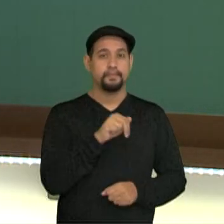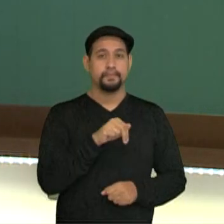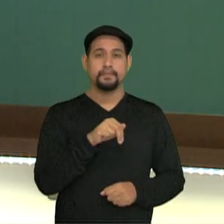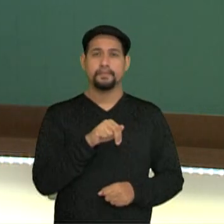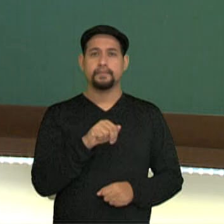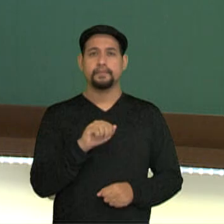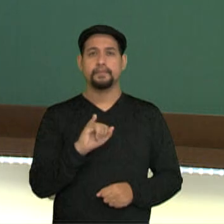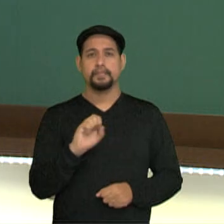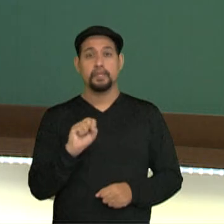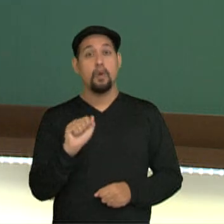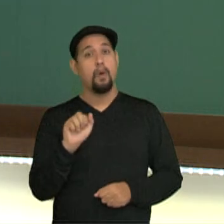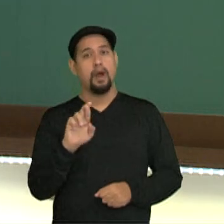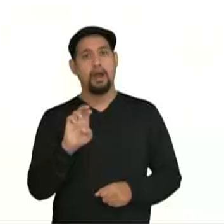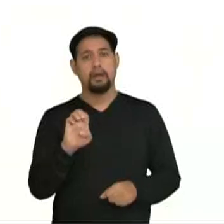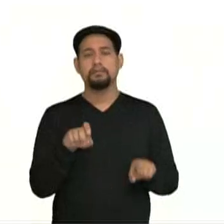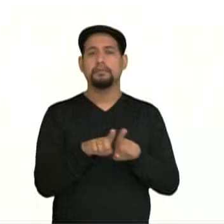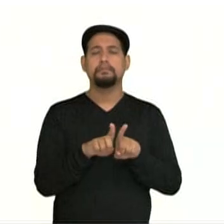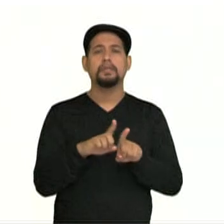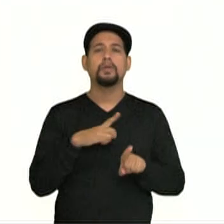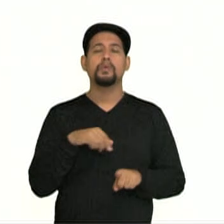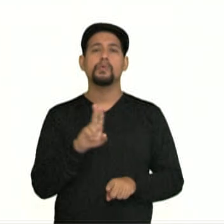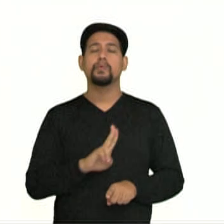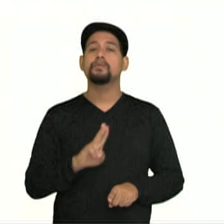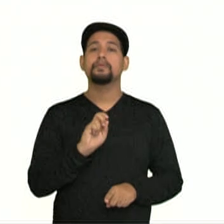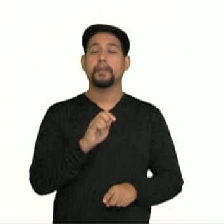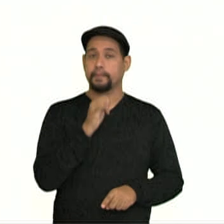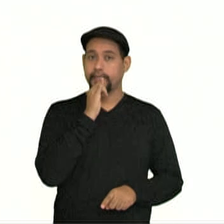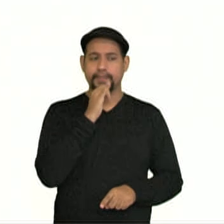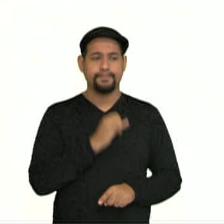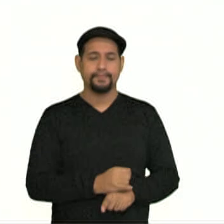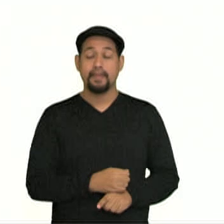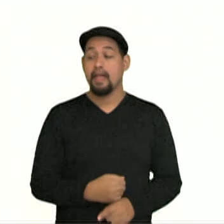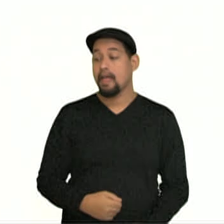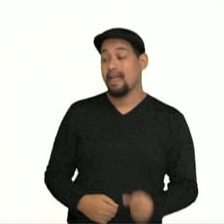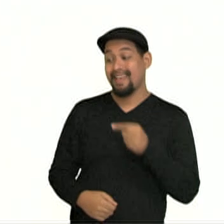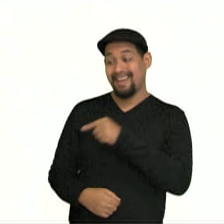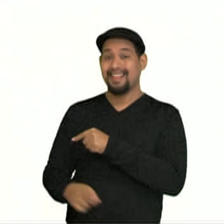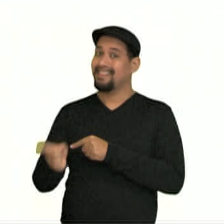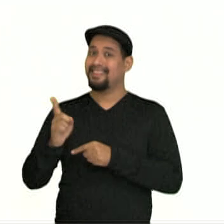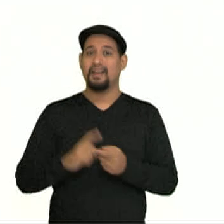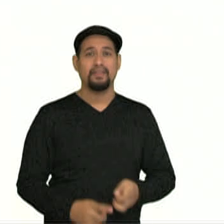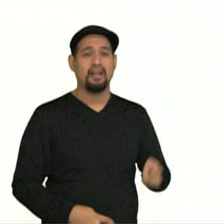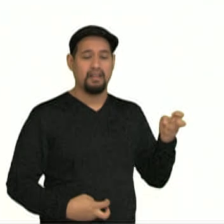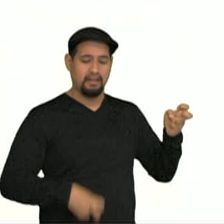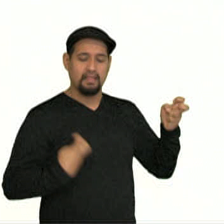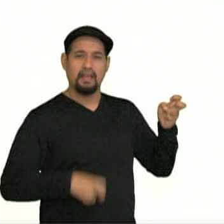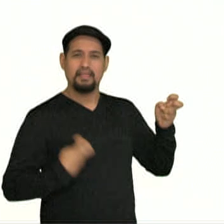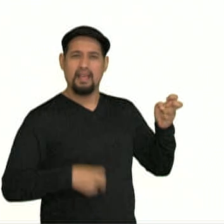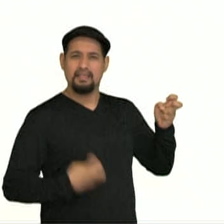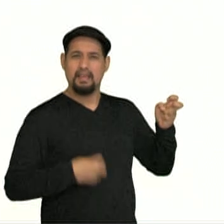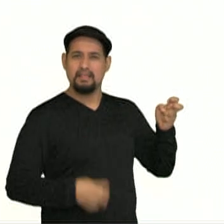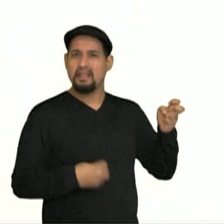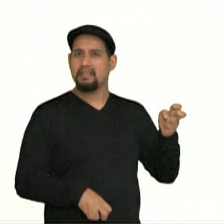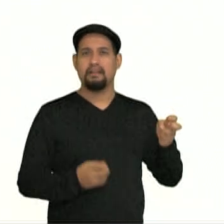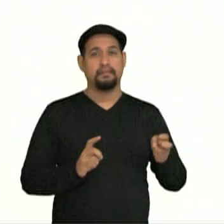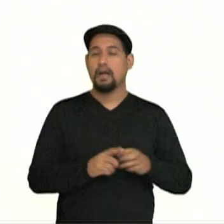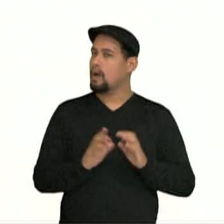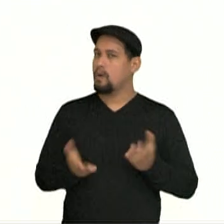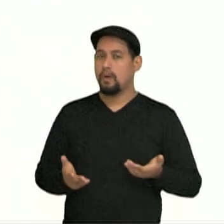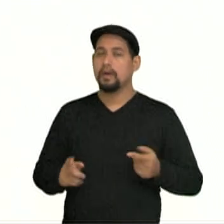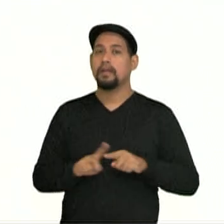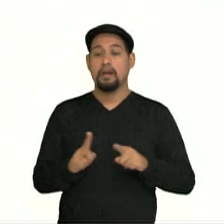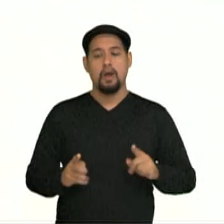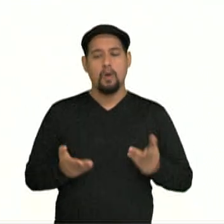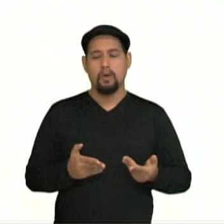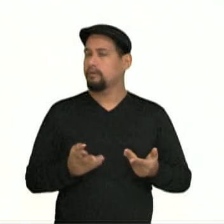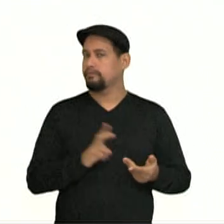He's not playing the electric guitar at this moment. Ele não está tocando guitarra ou guitarra elétrica nesse momento, nesse